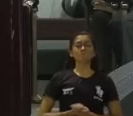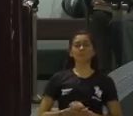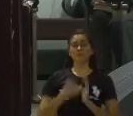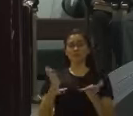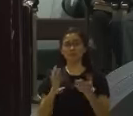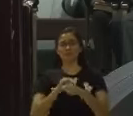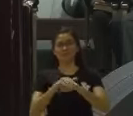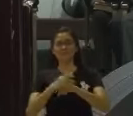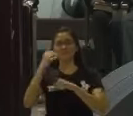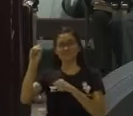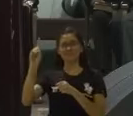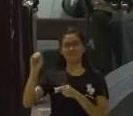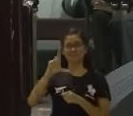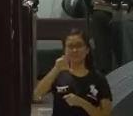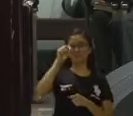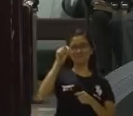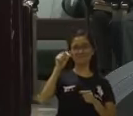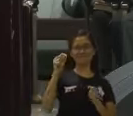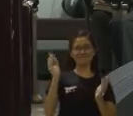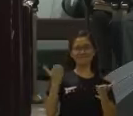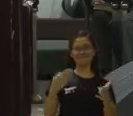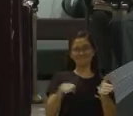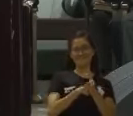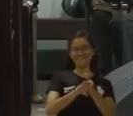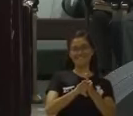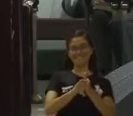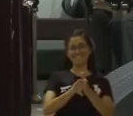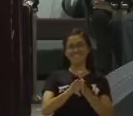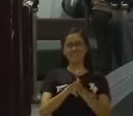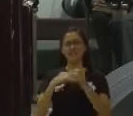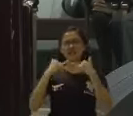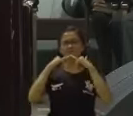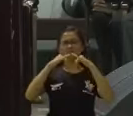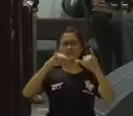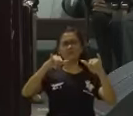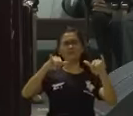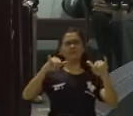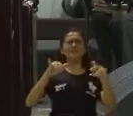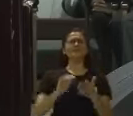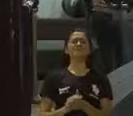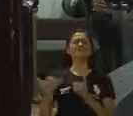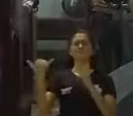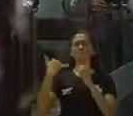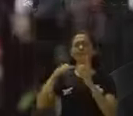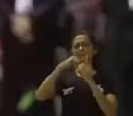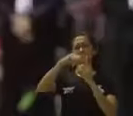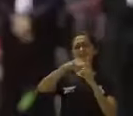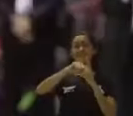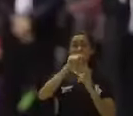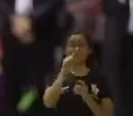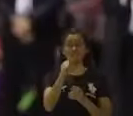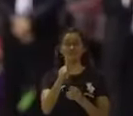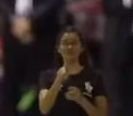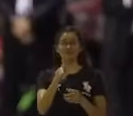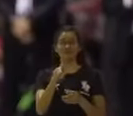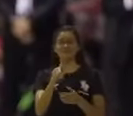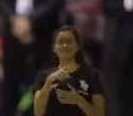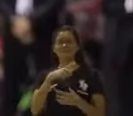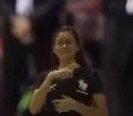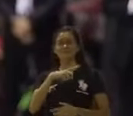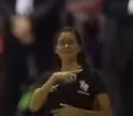Deus te trouxe hoje aqui para lhe dizer que, se você